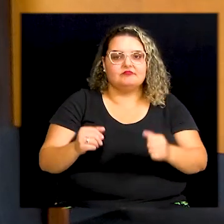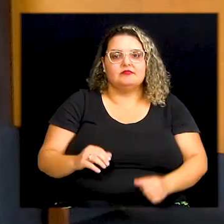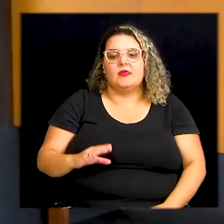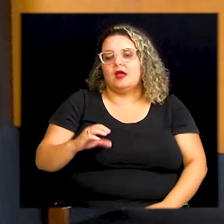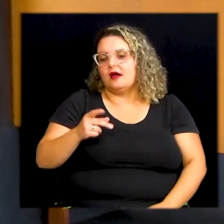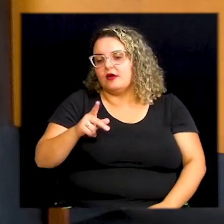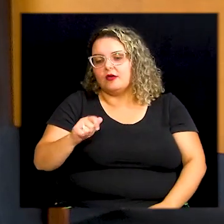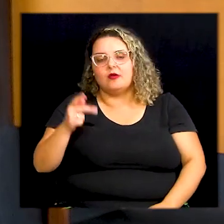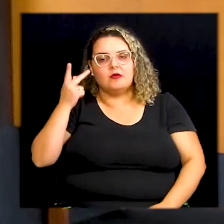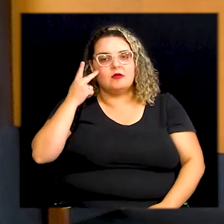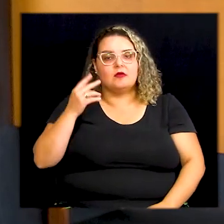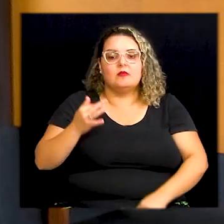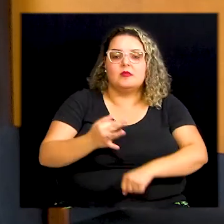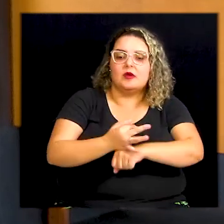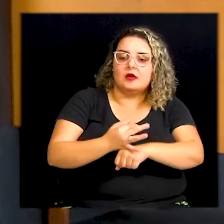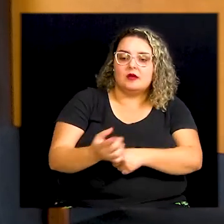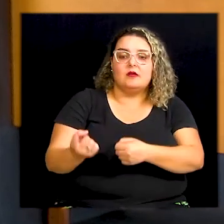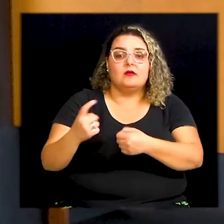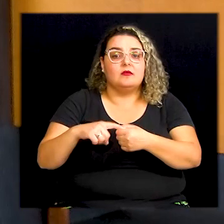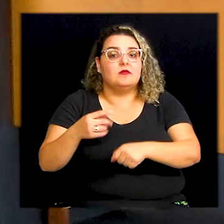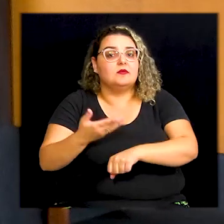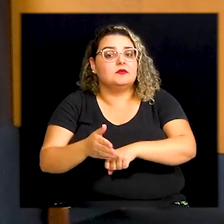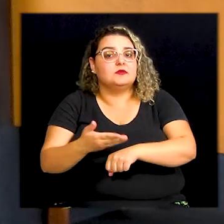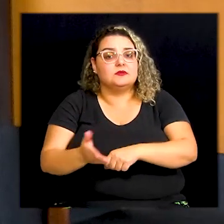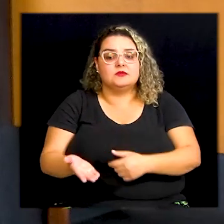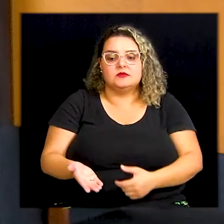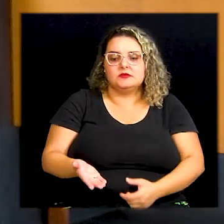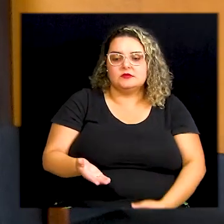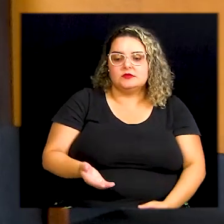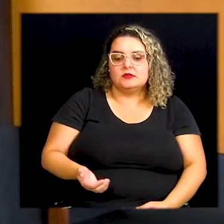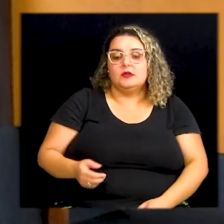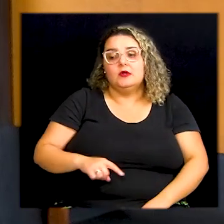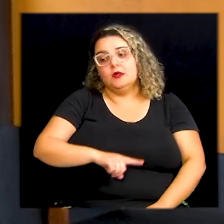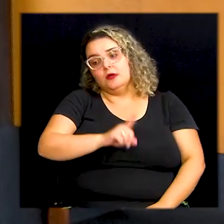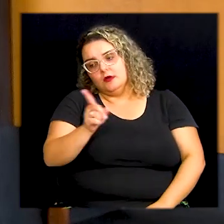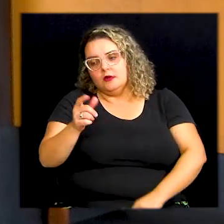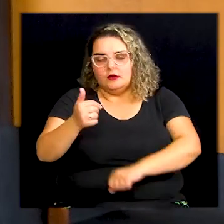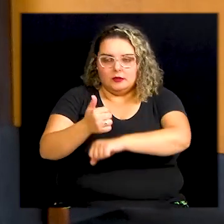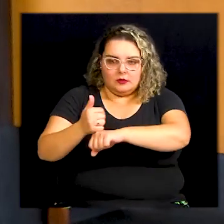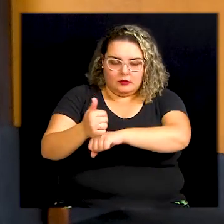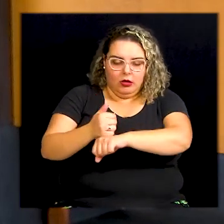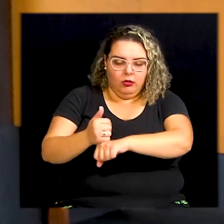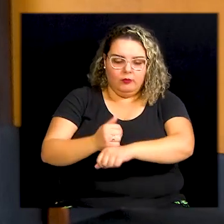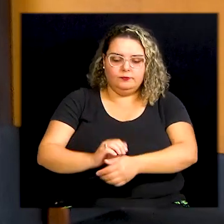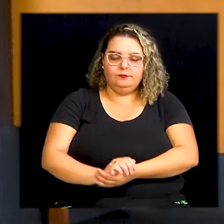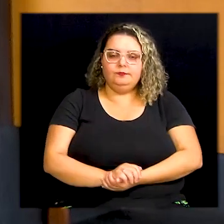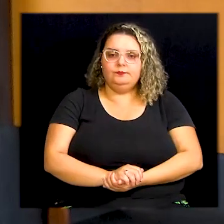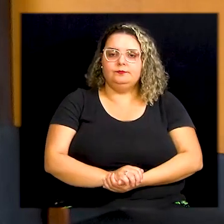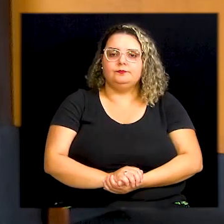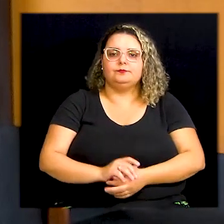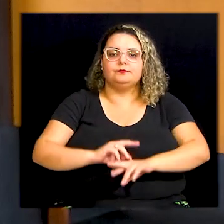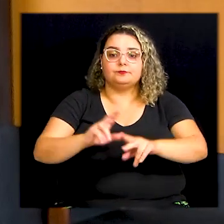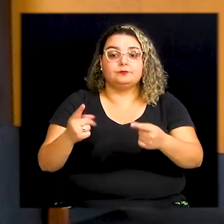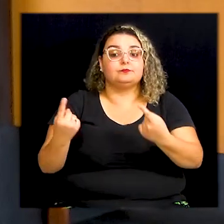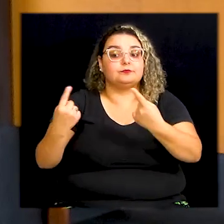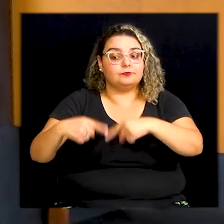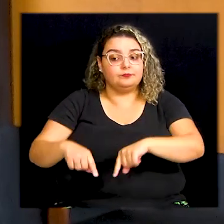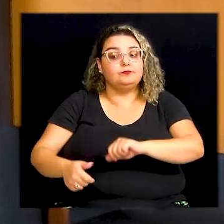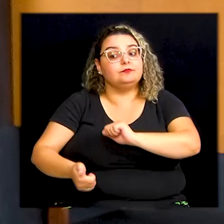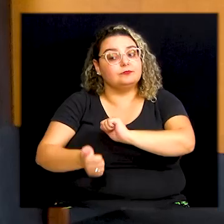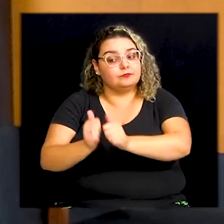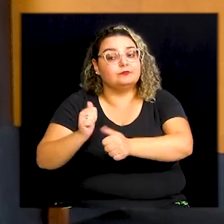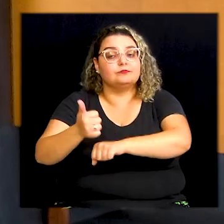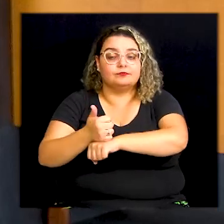São Paulo, aí eu tive um período de férias, voltei, treinei, ainda subprofissional, tive muitos jogos no